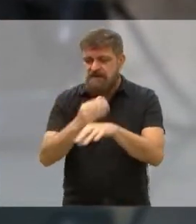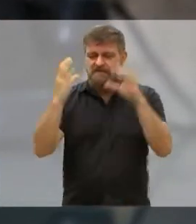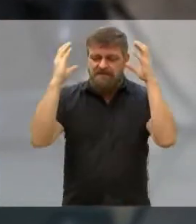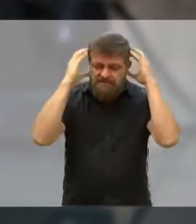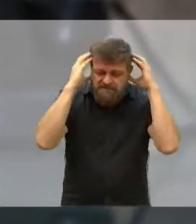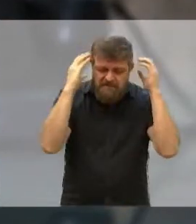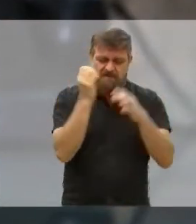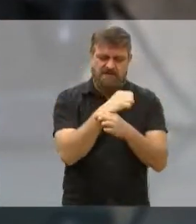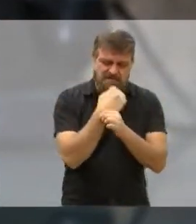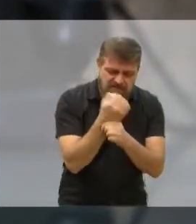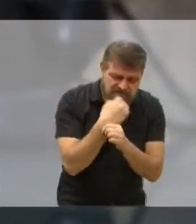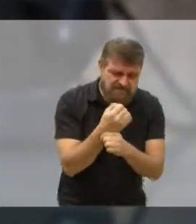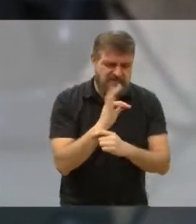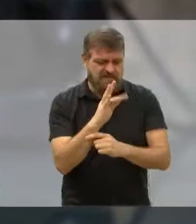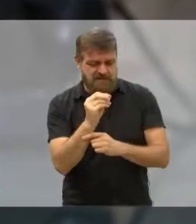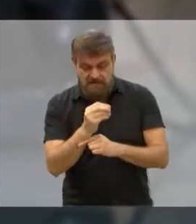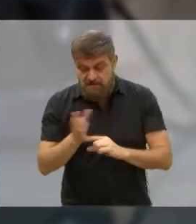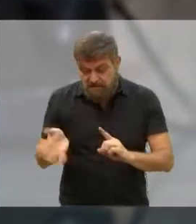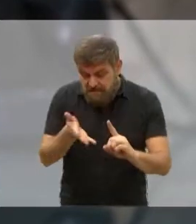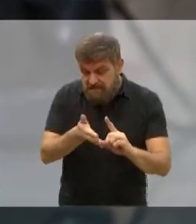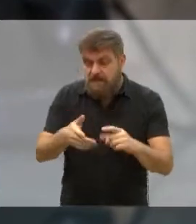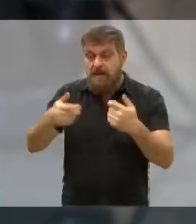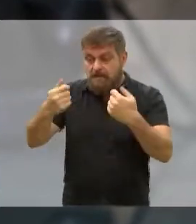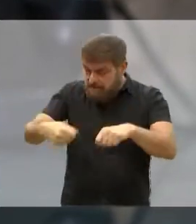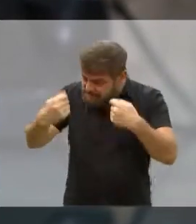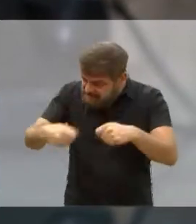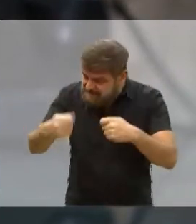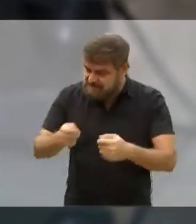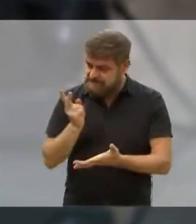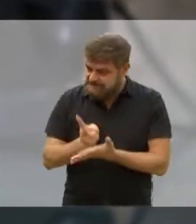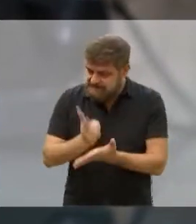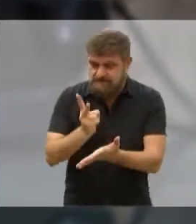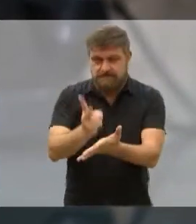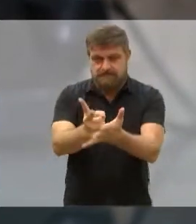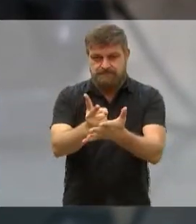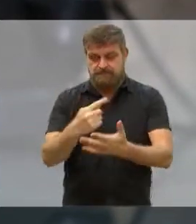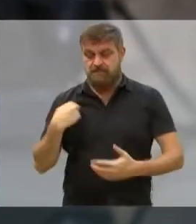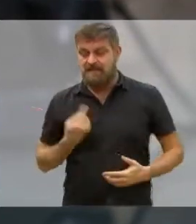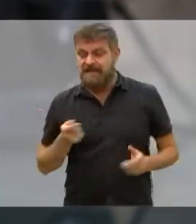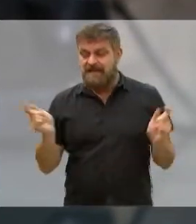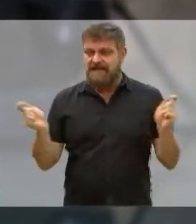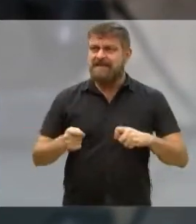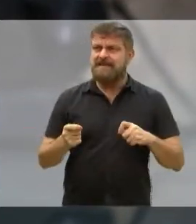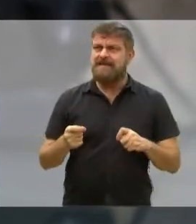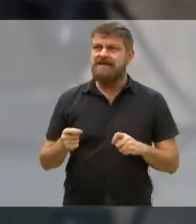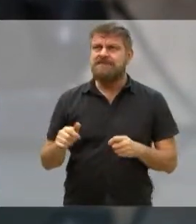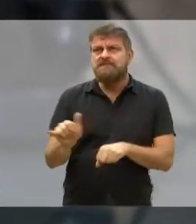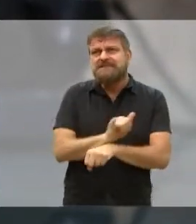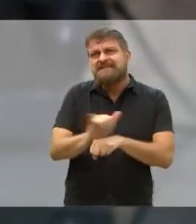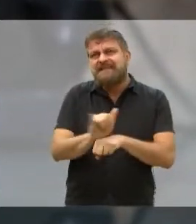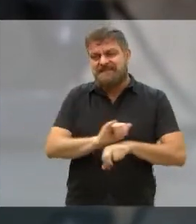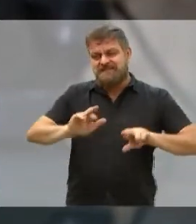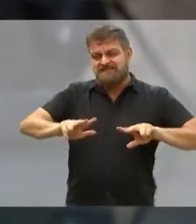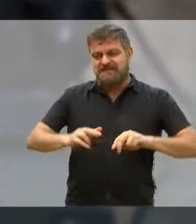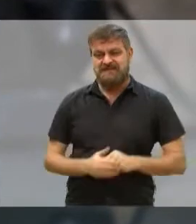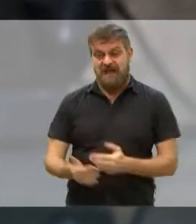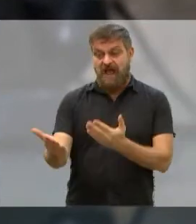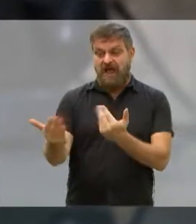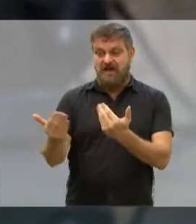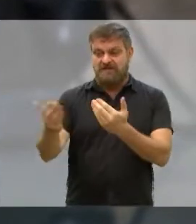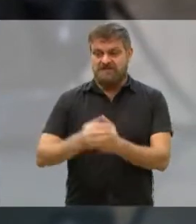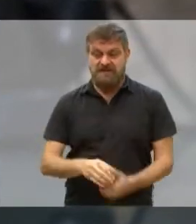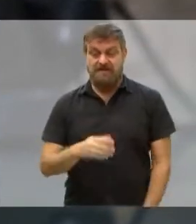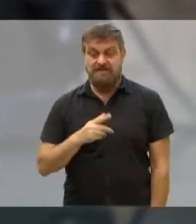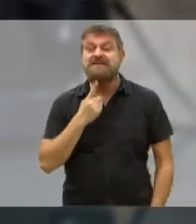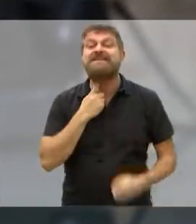que é cansativo, mas ele tem que fazer. Ele ainda precisa das terapias, só que a gente pode oferecer num outro formato, que para o